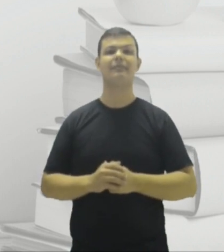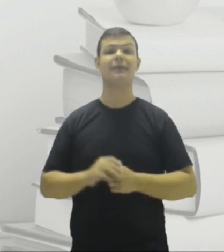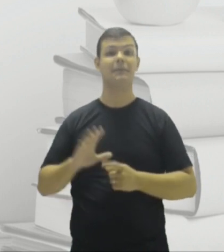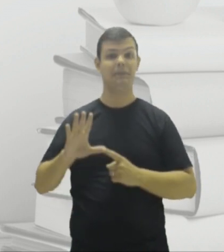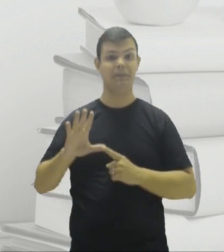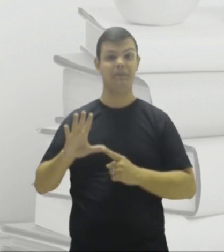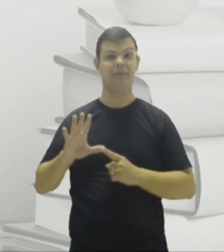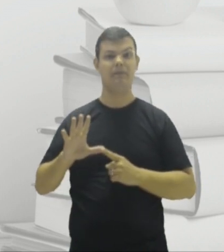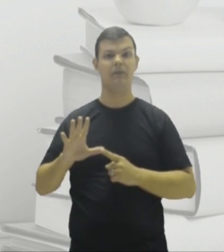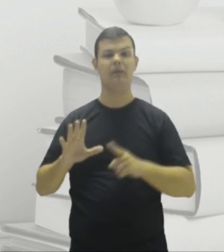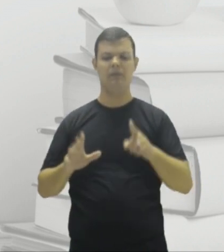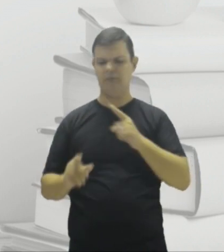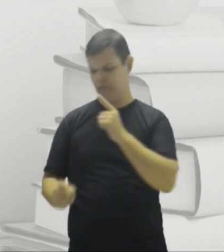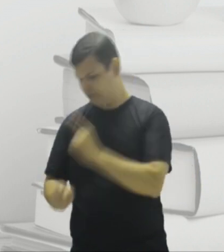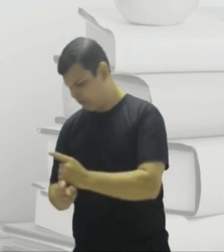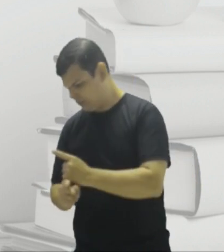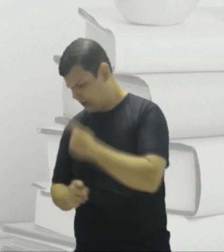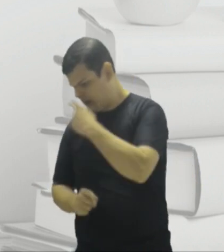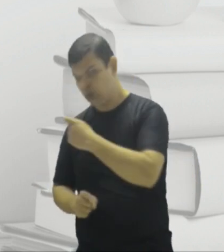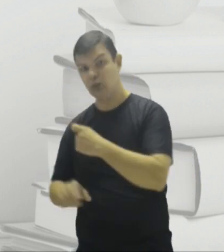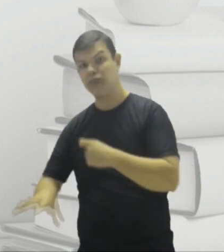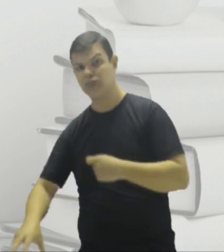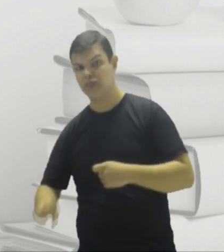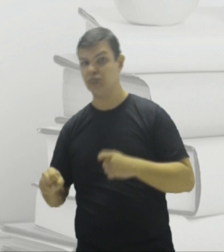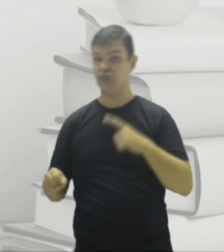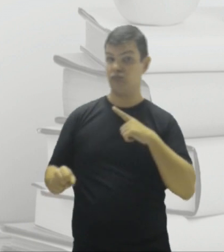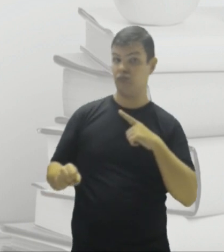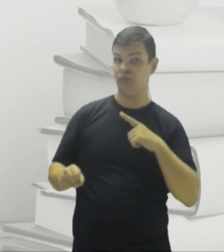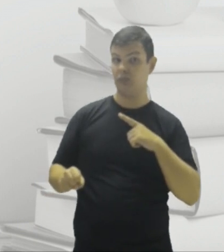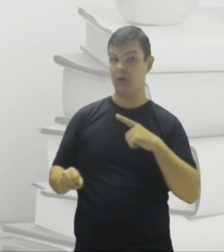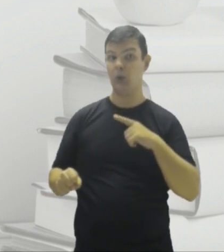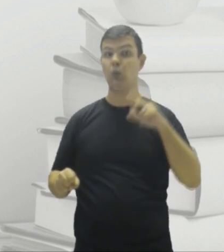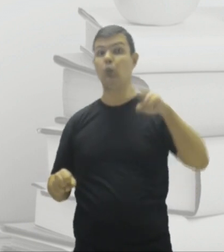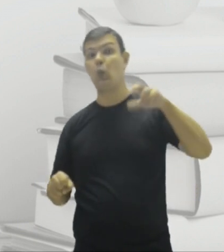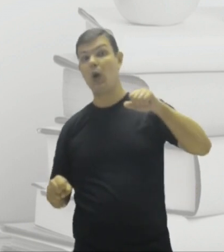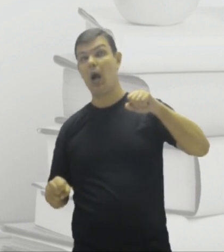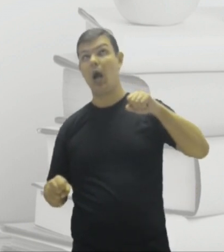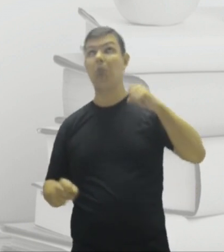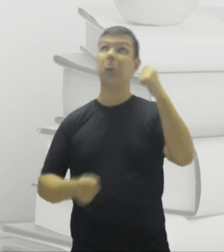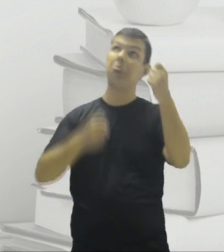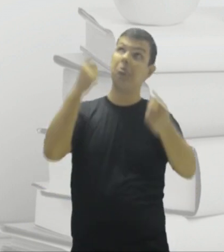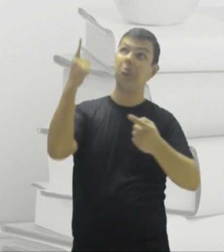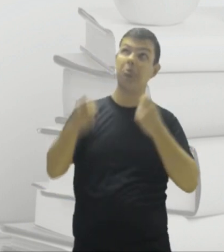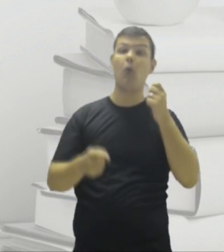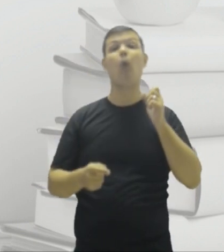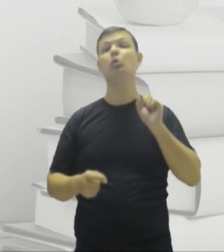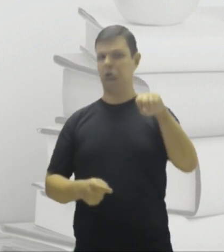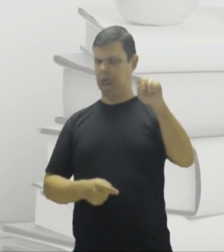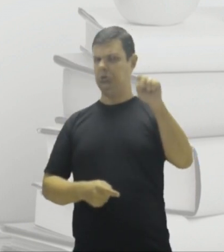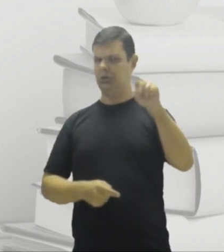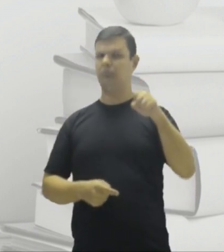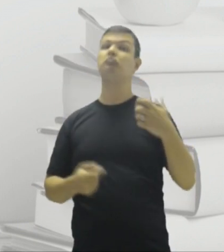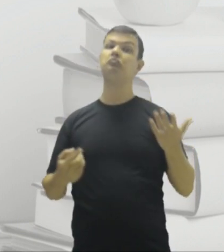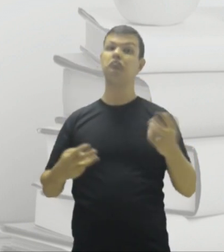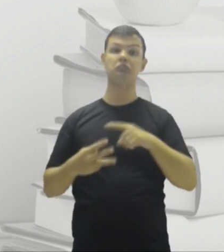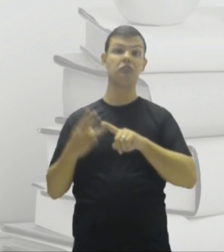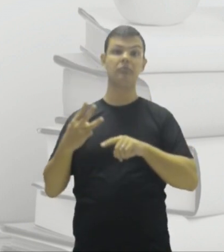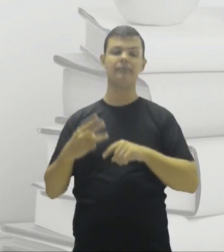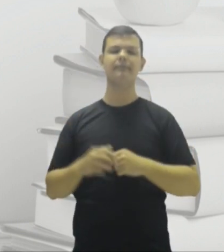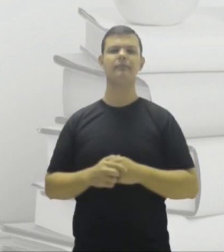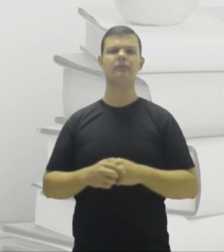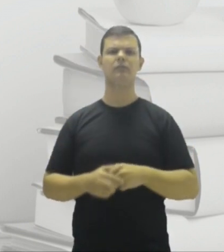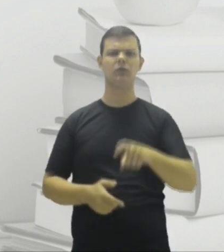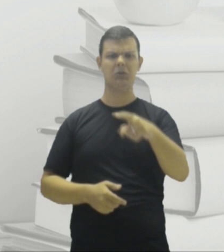O 5. Se encontrar lixo no chão, tu recolhes? Nunca, às vezes ou sim?